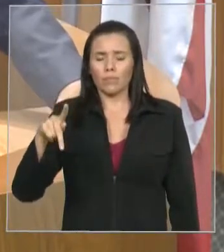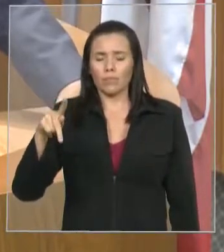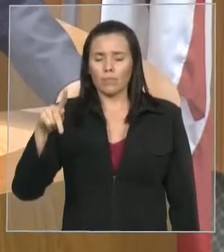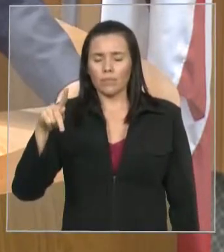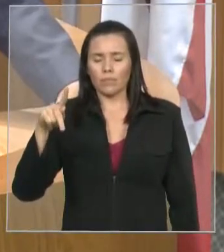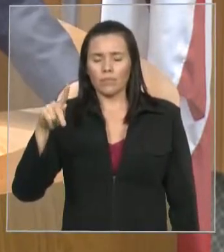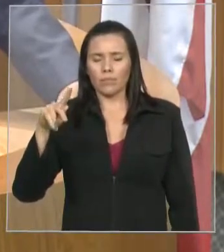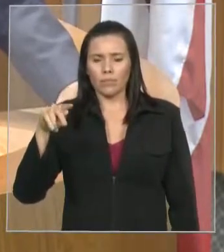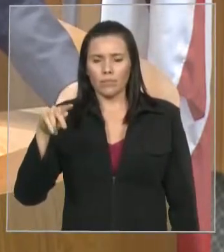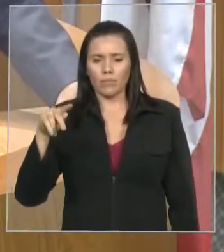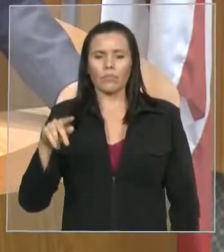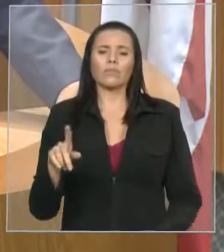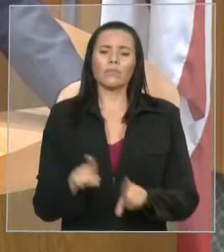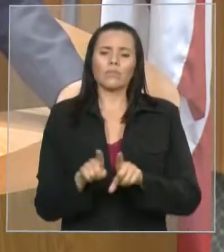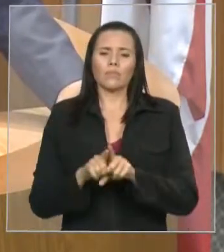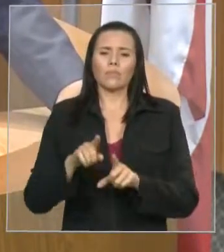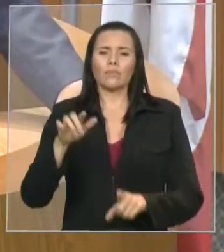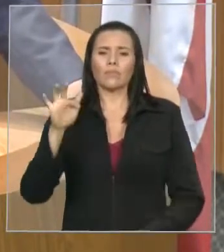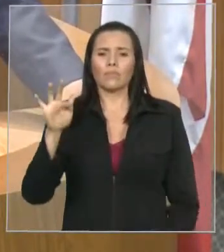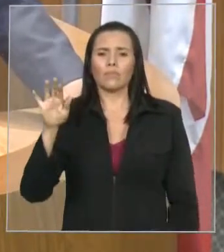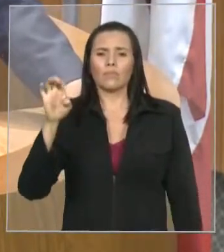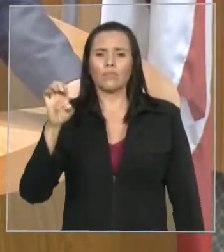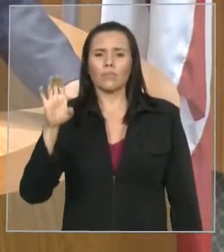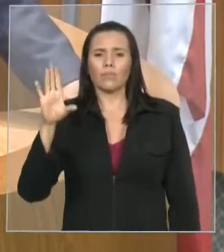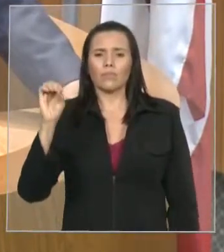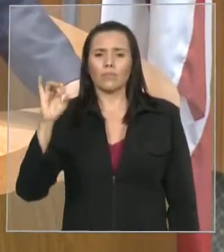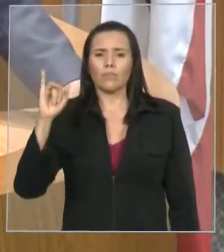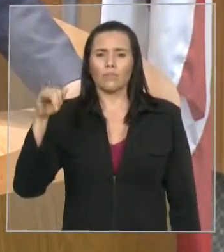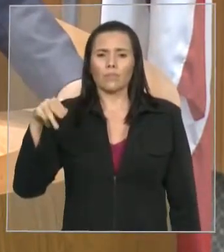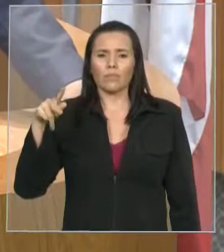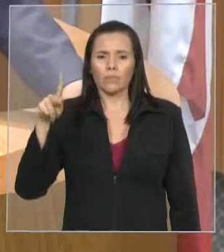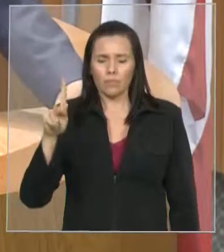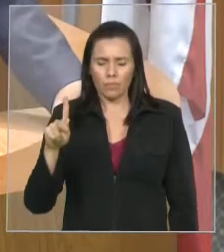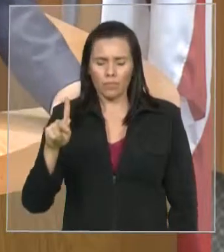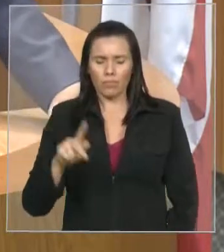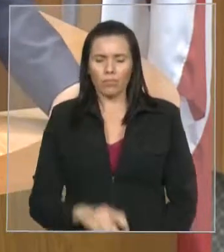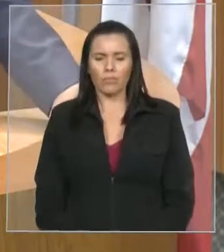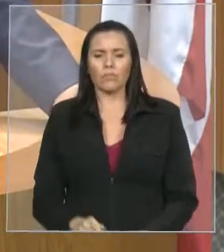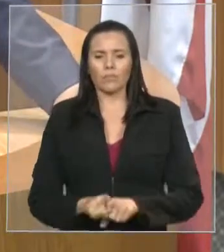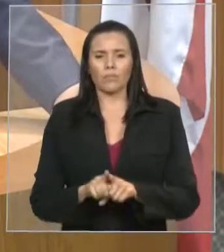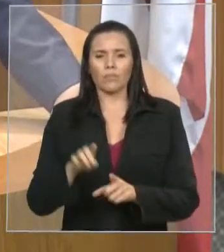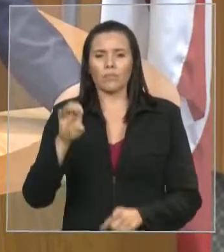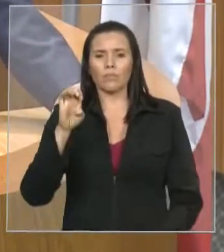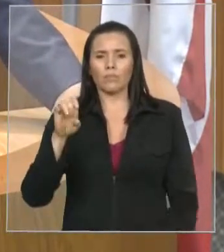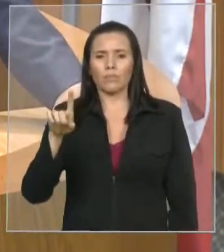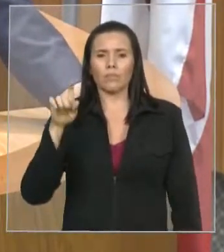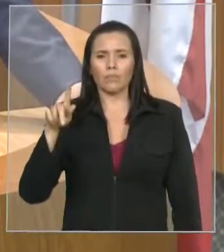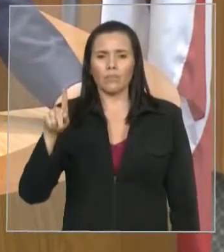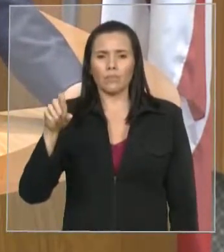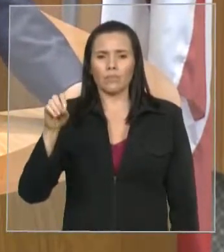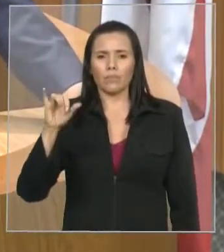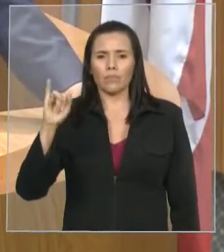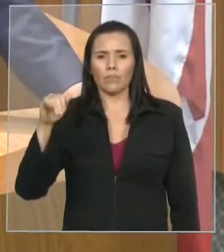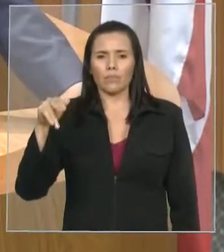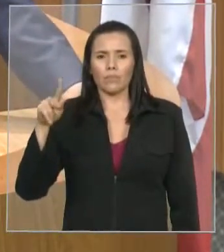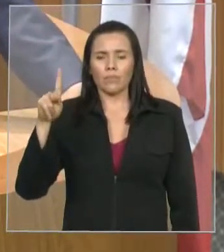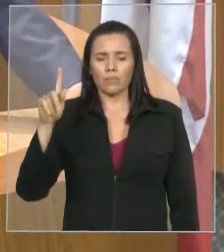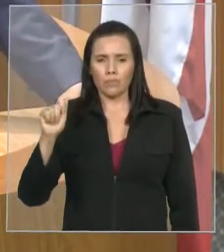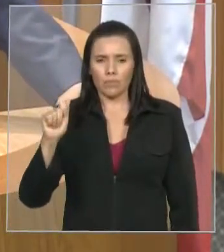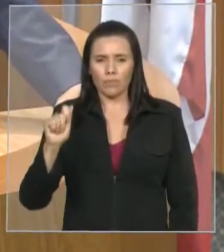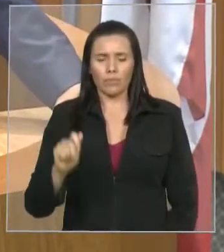Imperatriz, a FECOIMP, Feira do Comércio e Indústria de Imperatriz, e a ExpoIMP, Exposição Agropecuária de